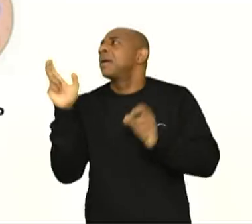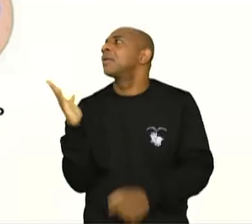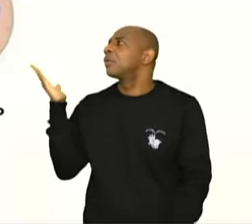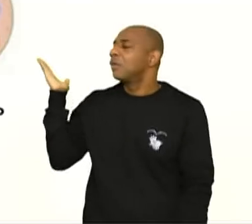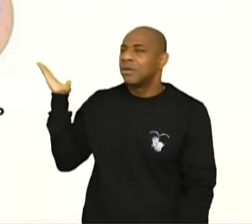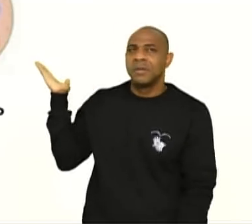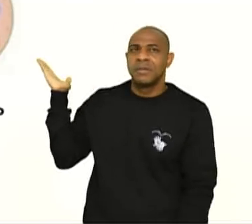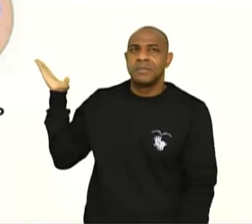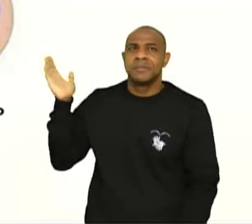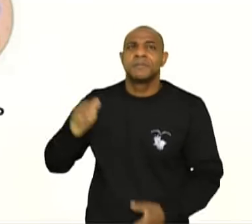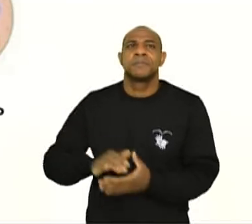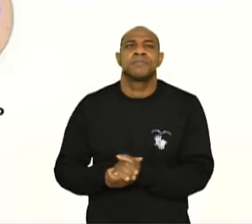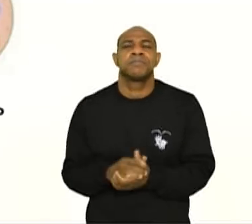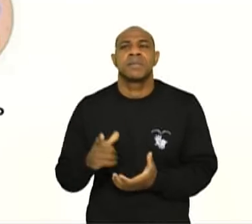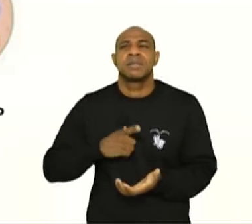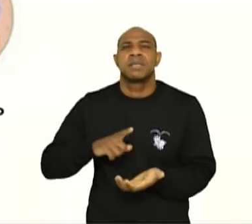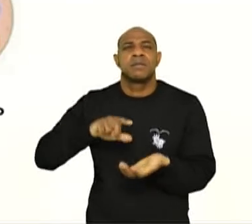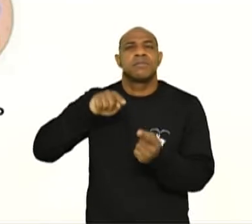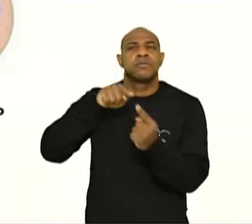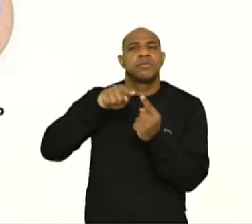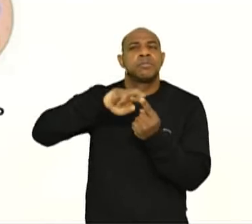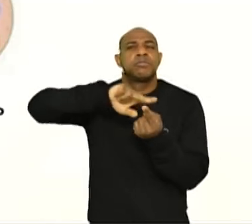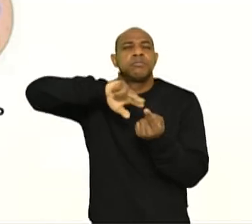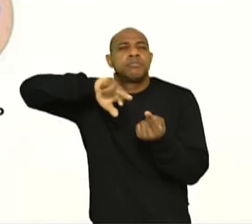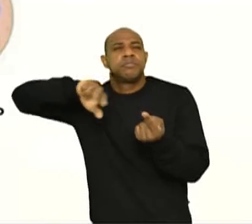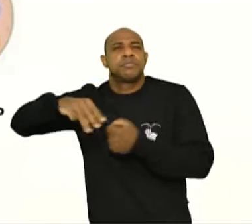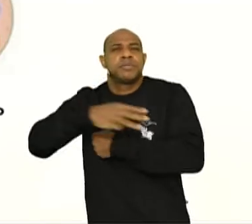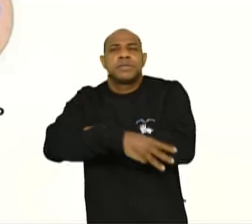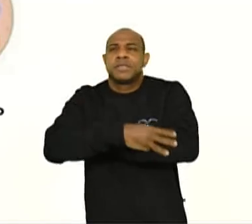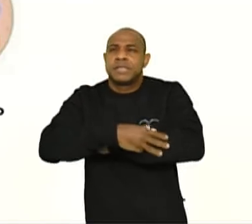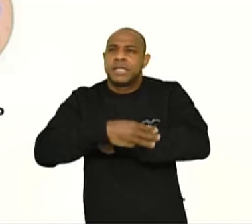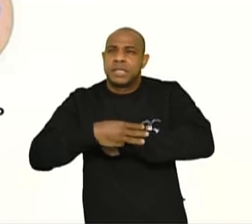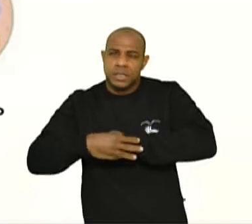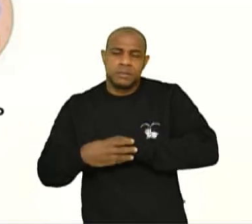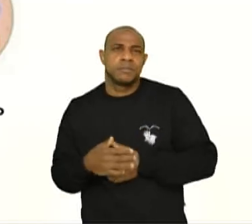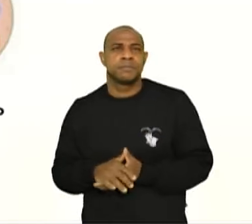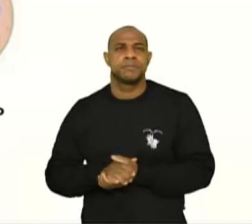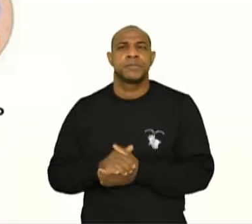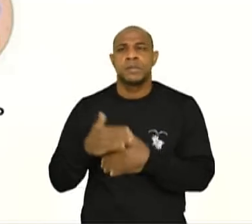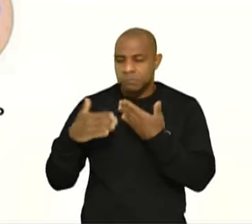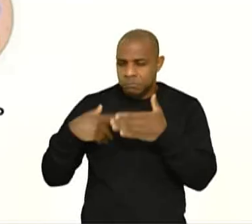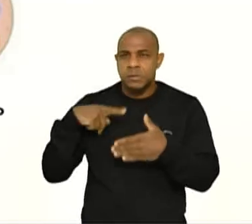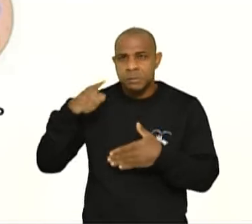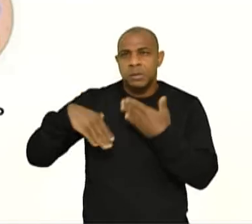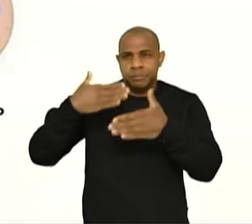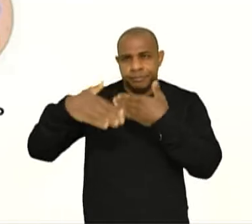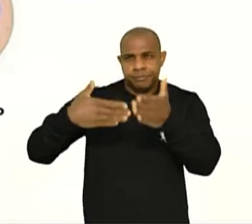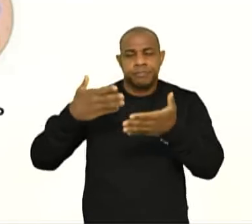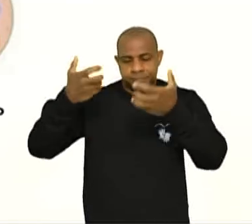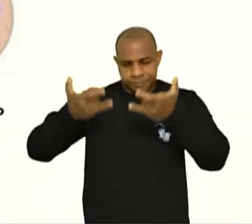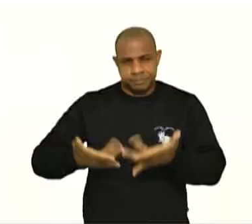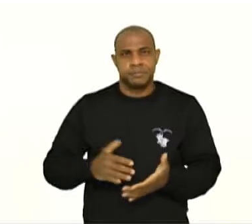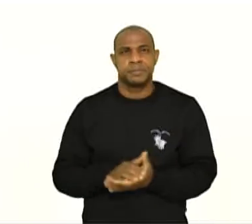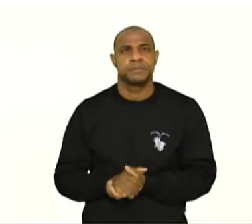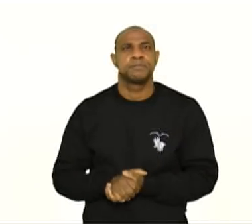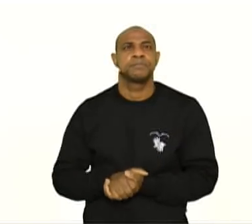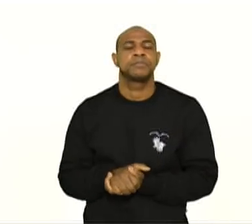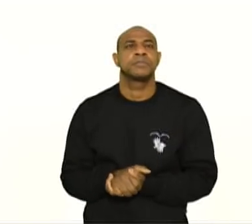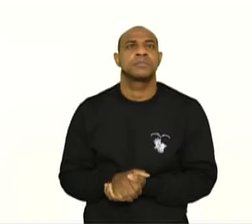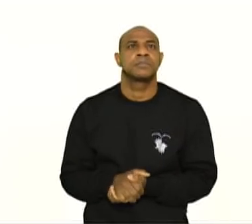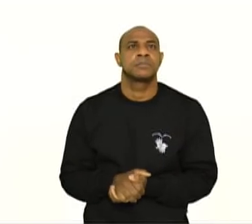ósseo, cartilaginoso, sanguíneo. Tem vários outros tipos de tecidos que a gente também vai ver mais para frente, em umas próximas